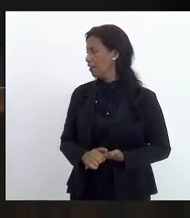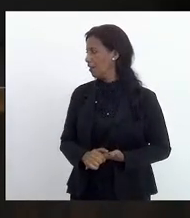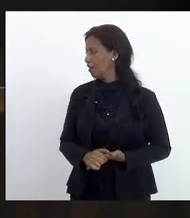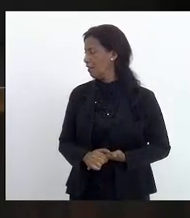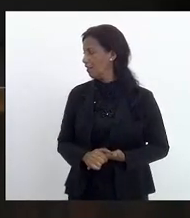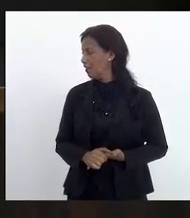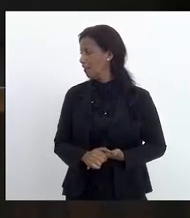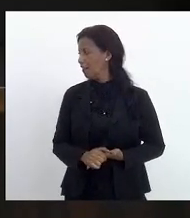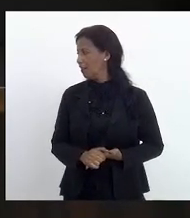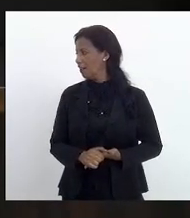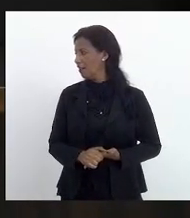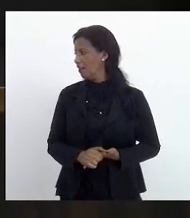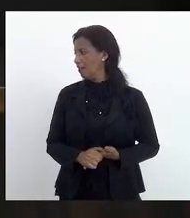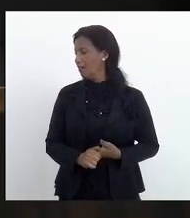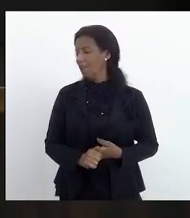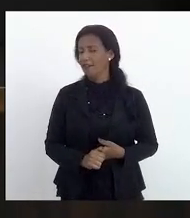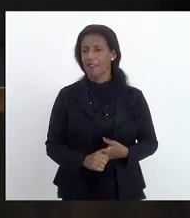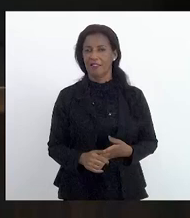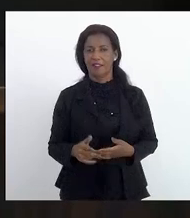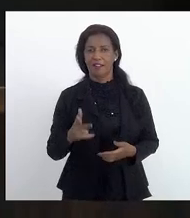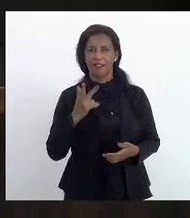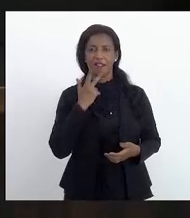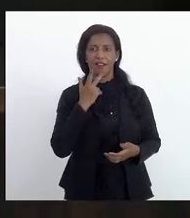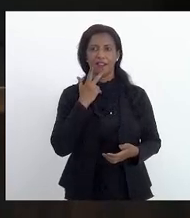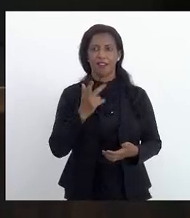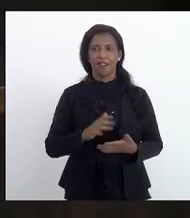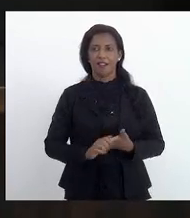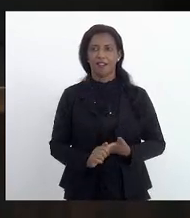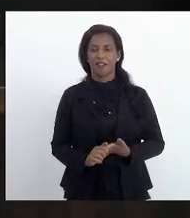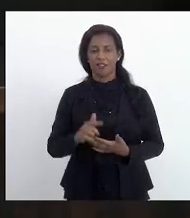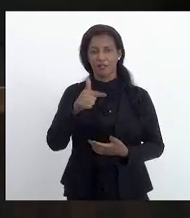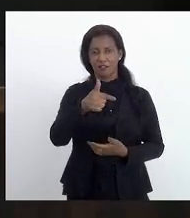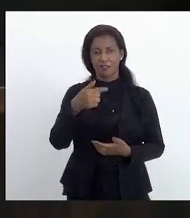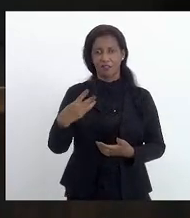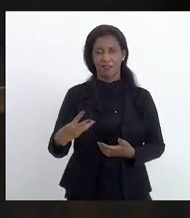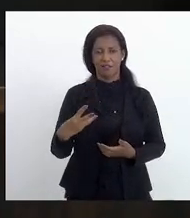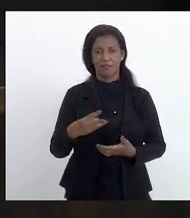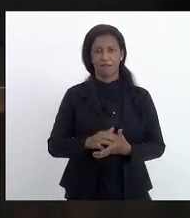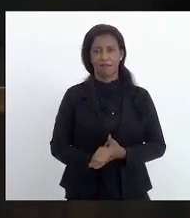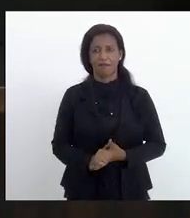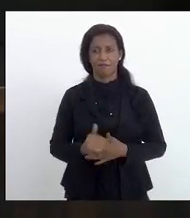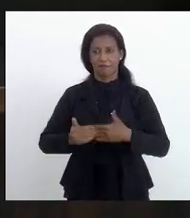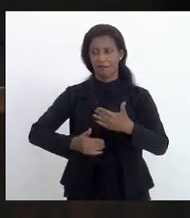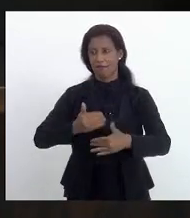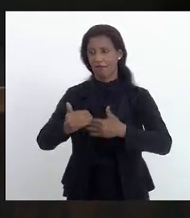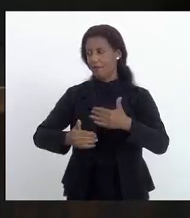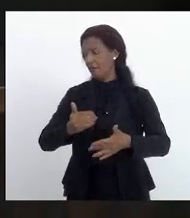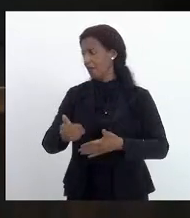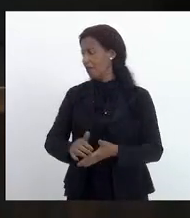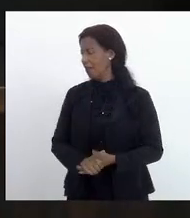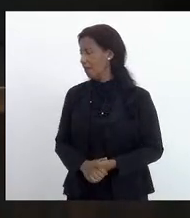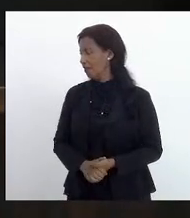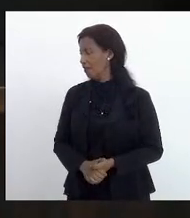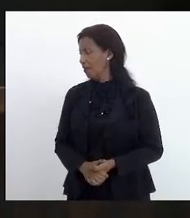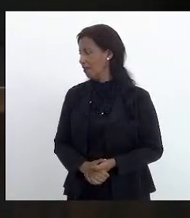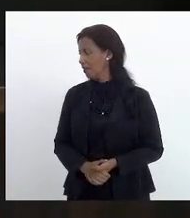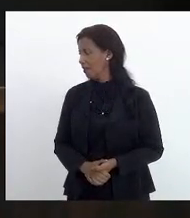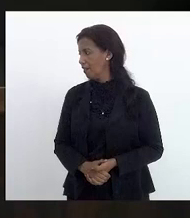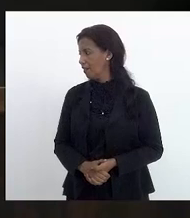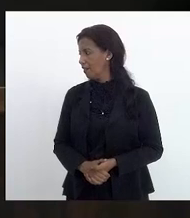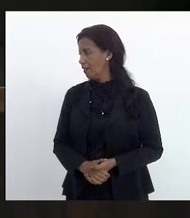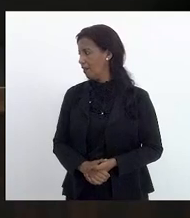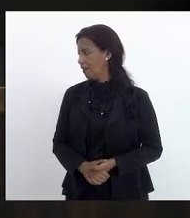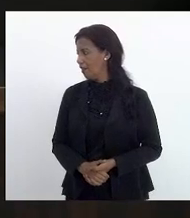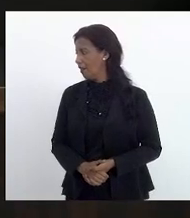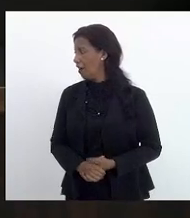22, corrigido em janeiro de 23. E assim sucessivamente, sem prejuízo